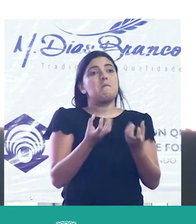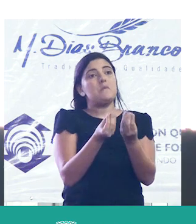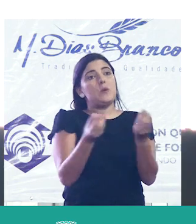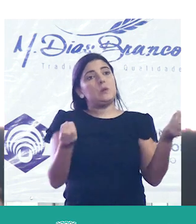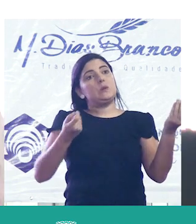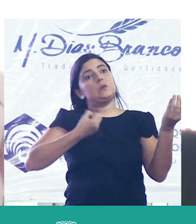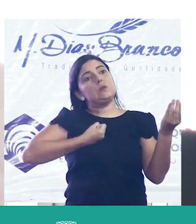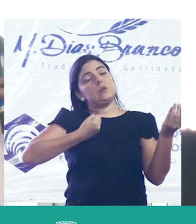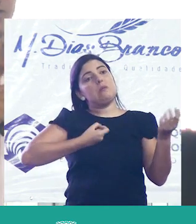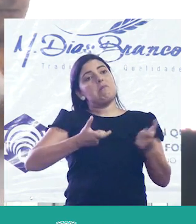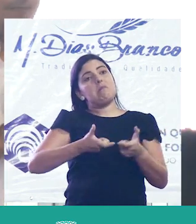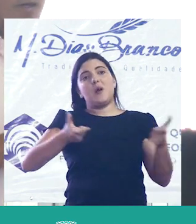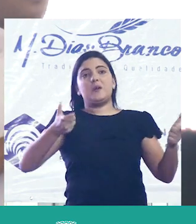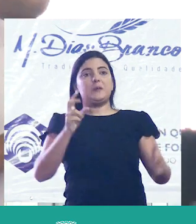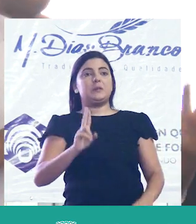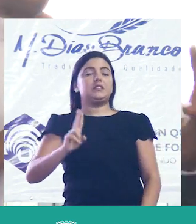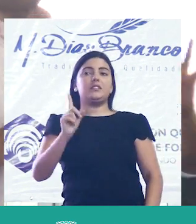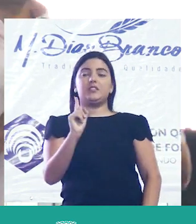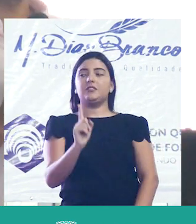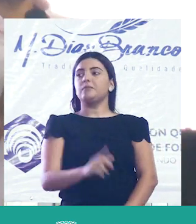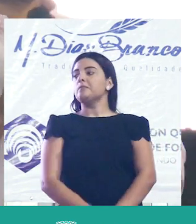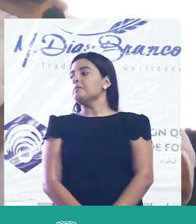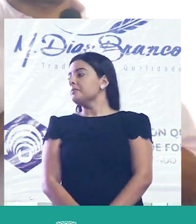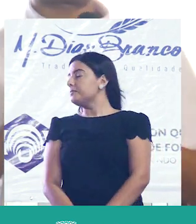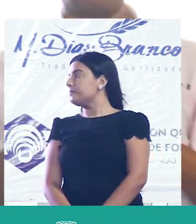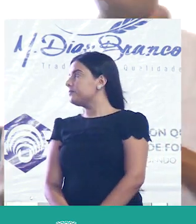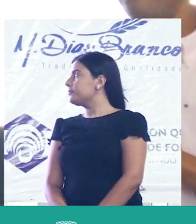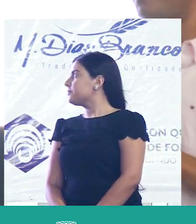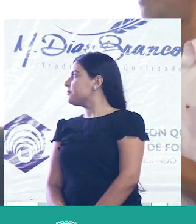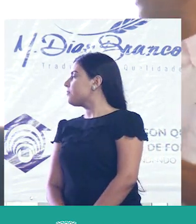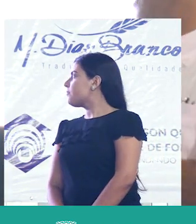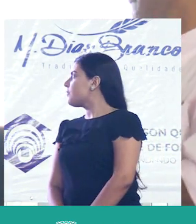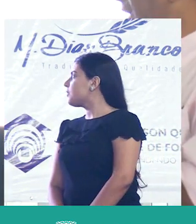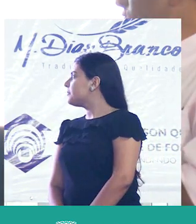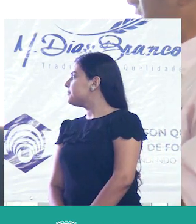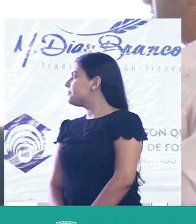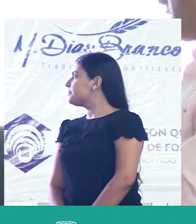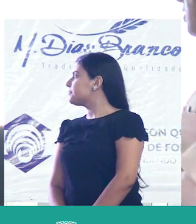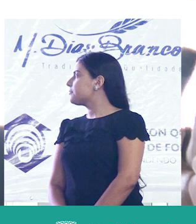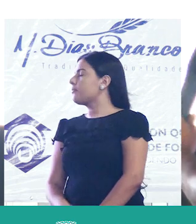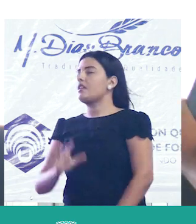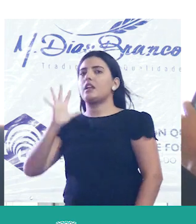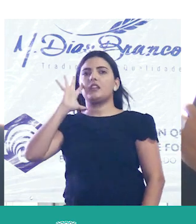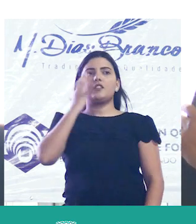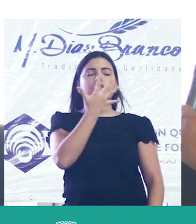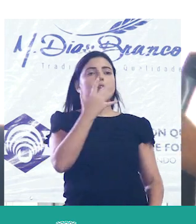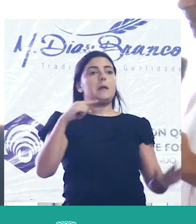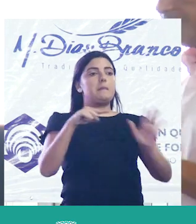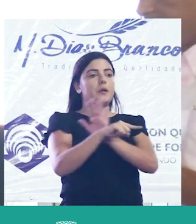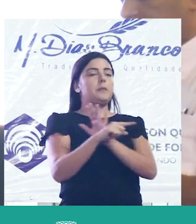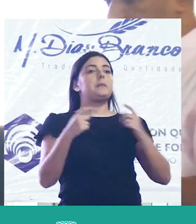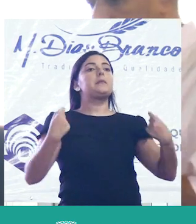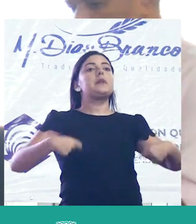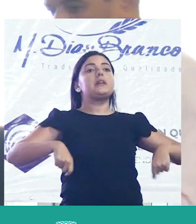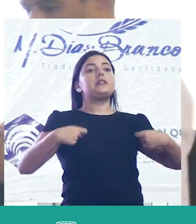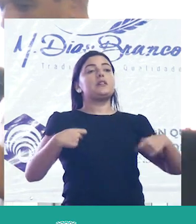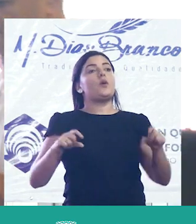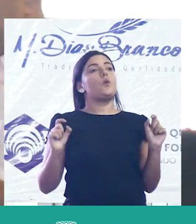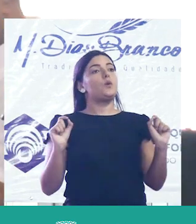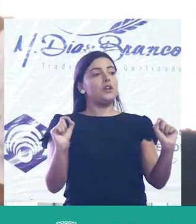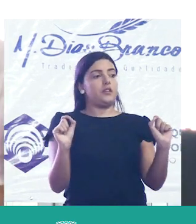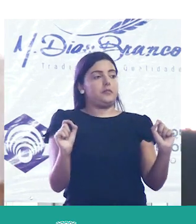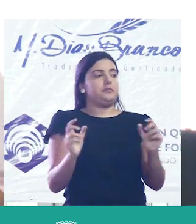número, a maioria você não usa. Vamos para o que interessa, pessoal. Para resolver essa questão eu preciso